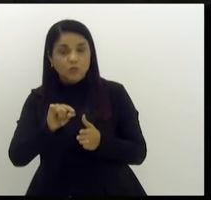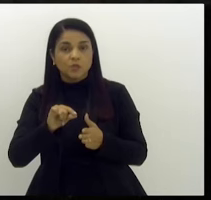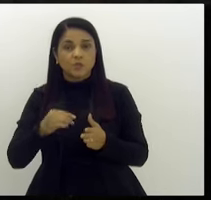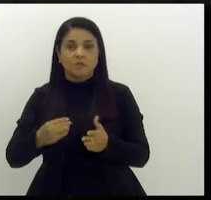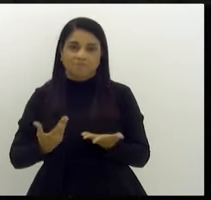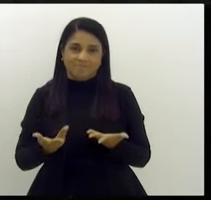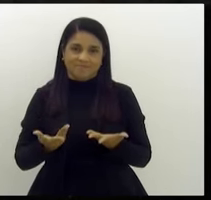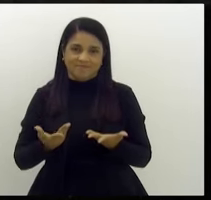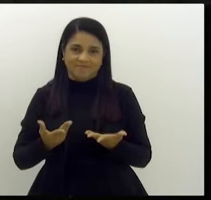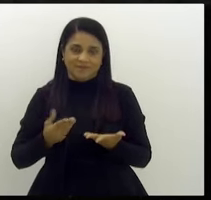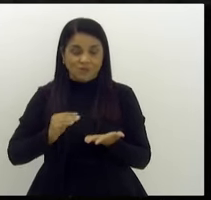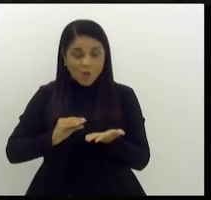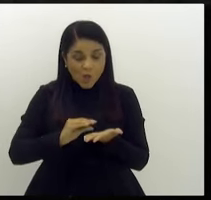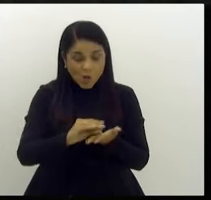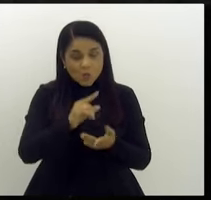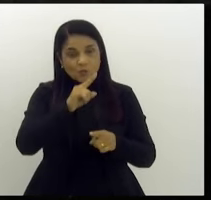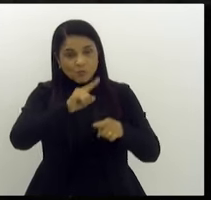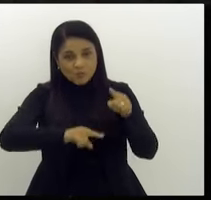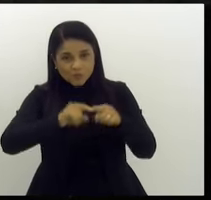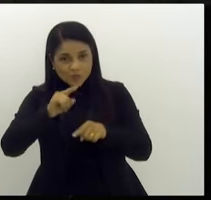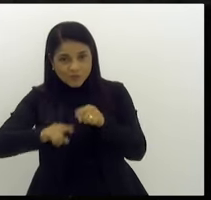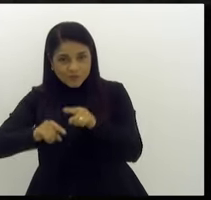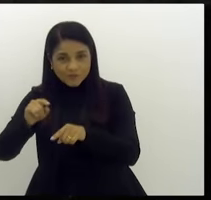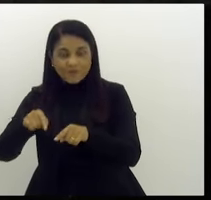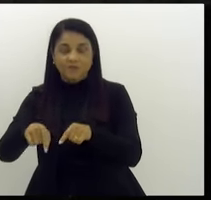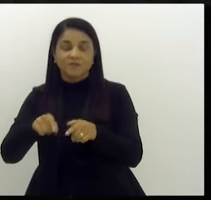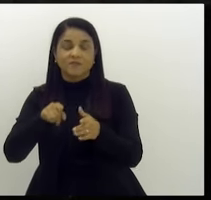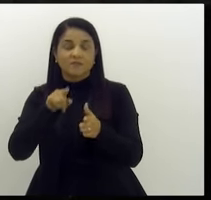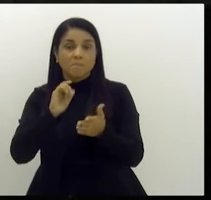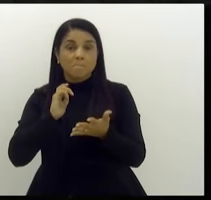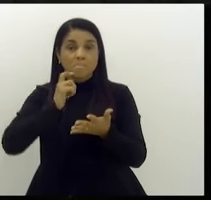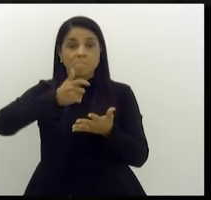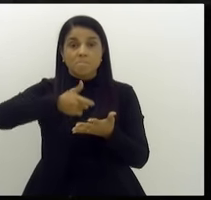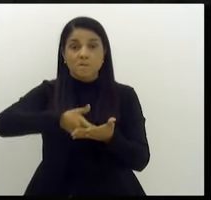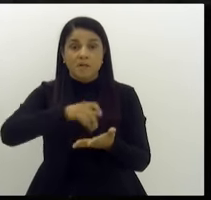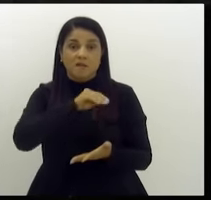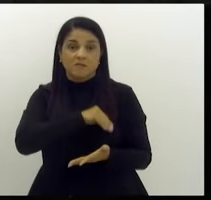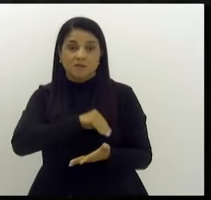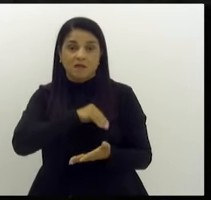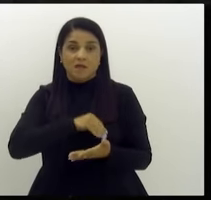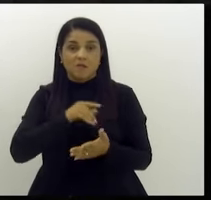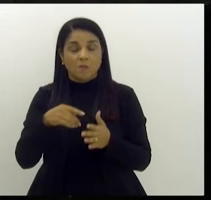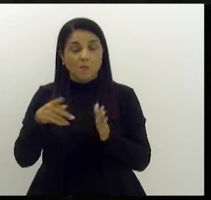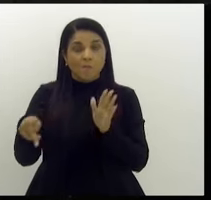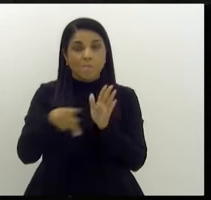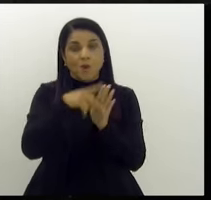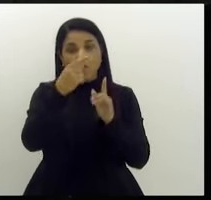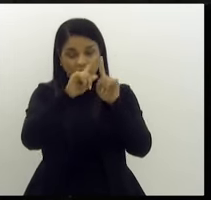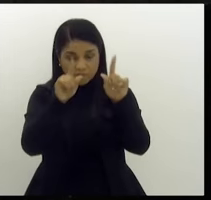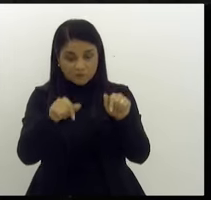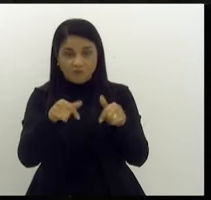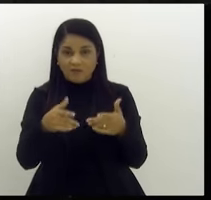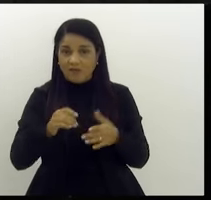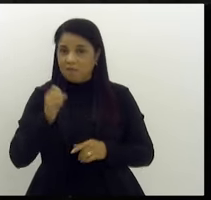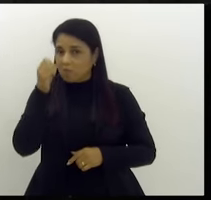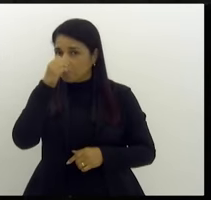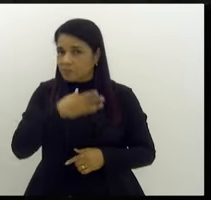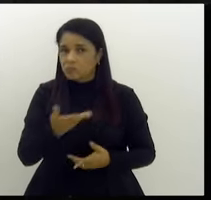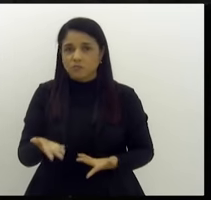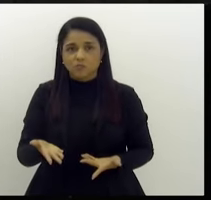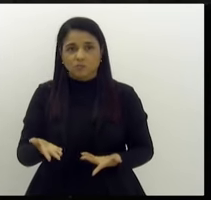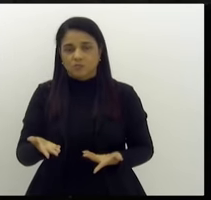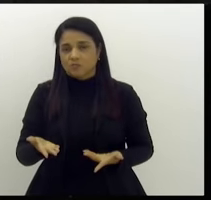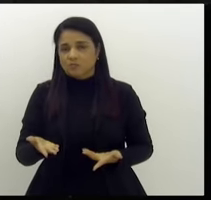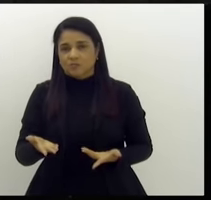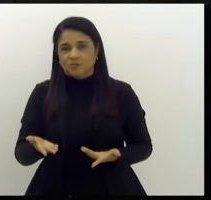recursos dos próprios trabalhadores para pagá-los isso é escandalizem qualquer